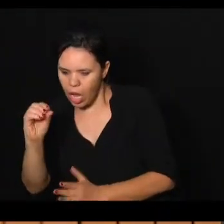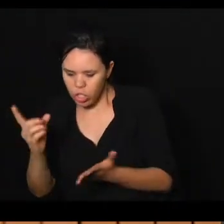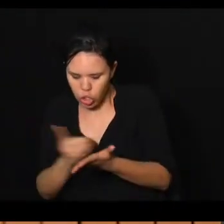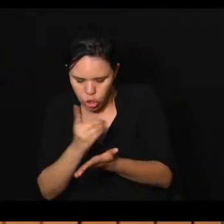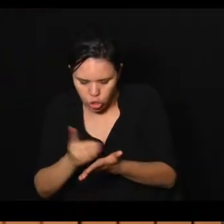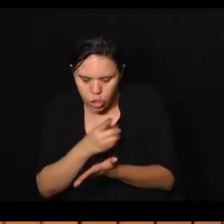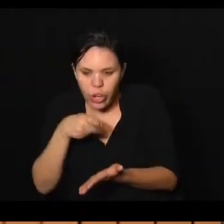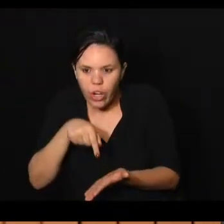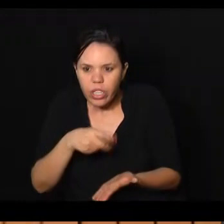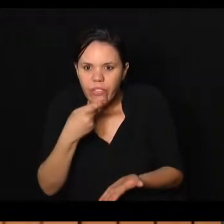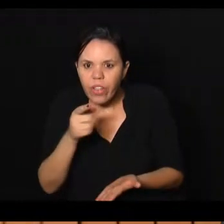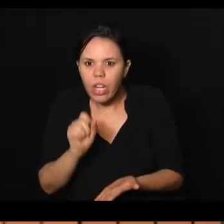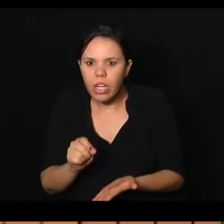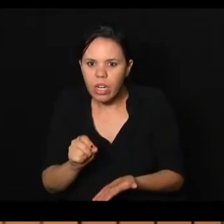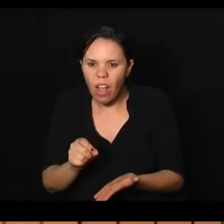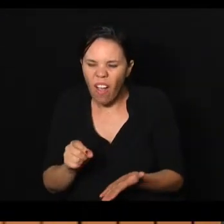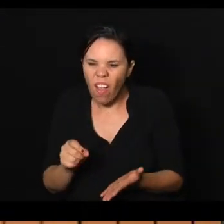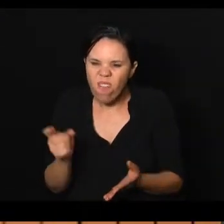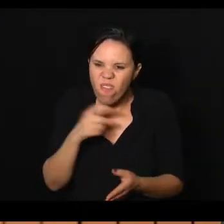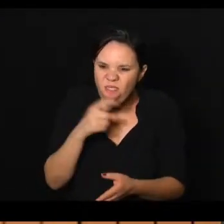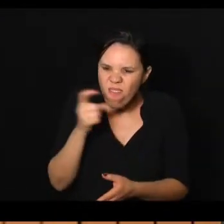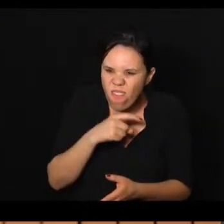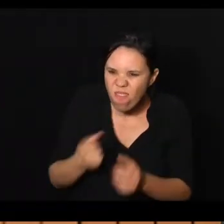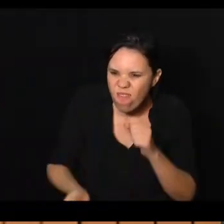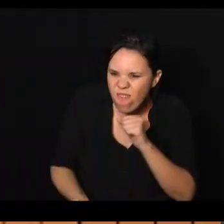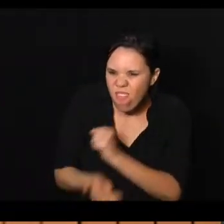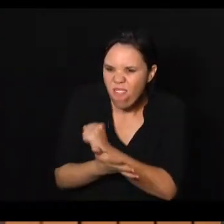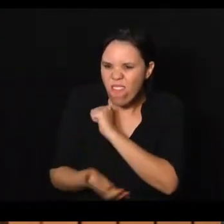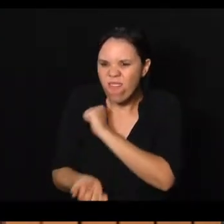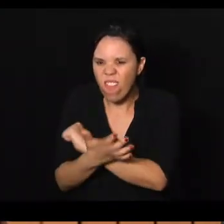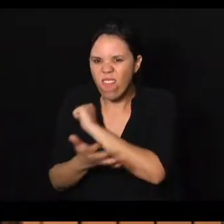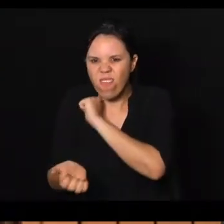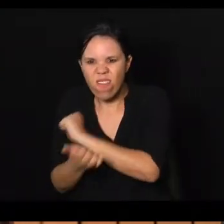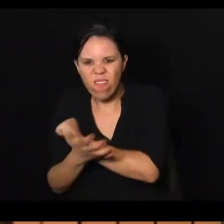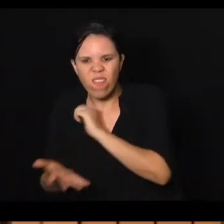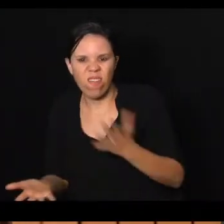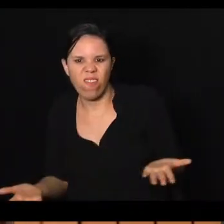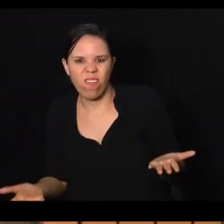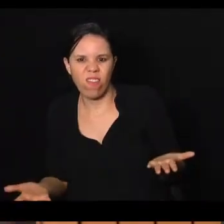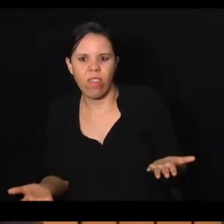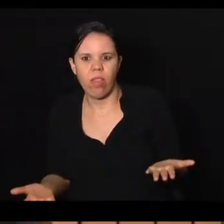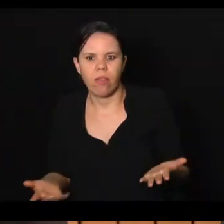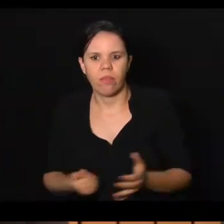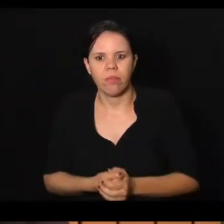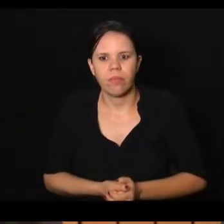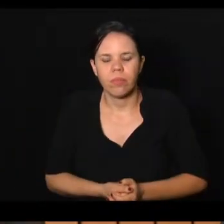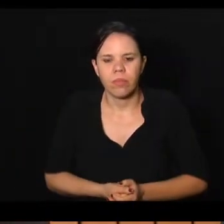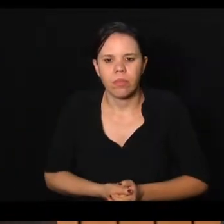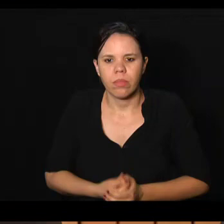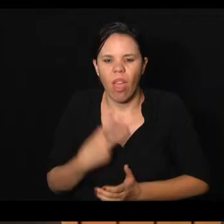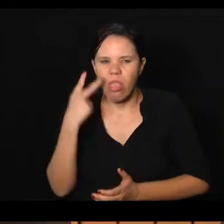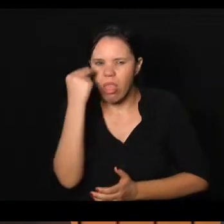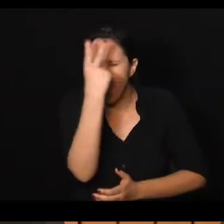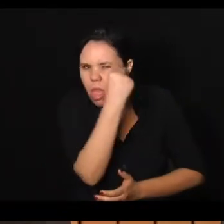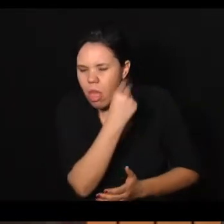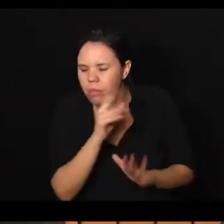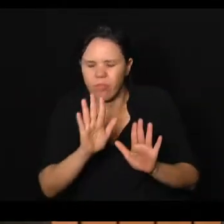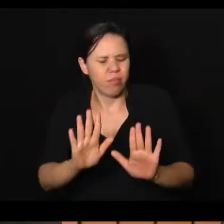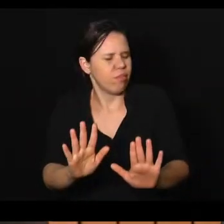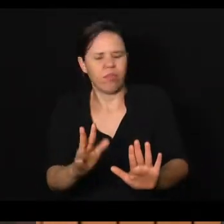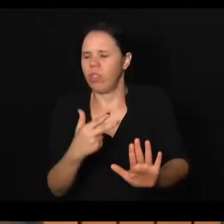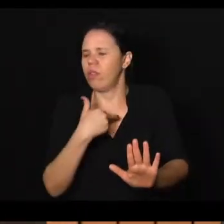de cigano é enganador, mentiroso, velhaco e trapaceiro. Não dá mais para a